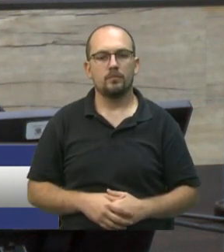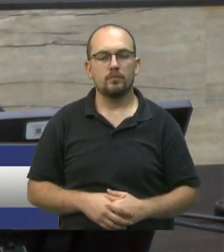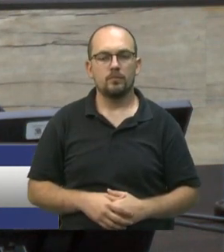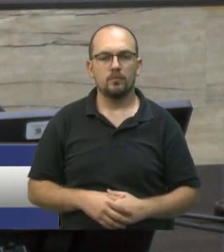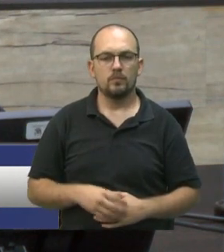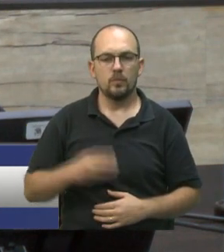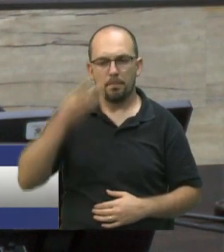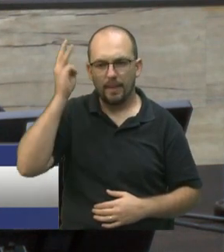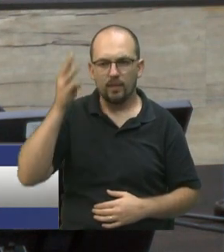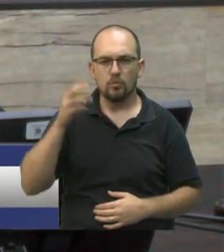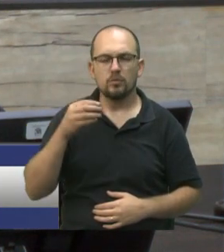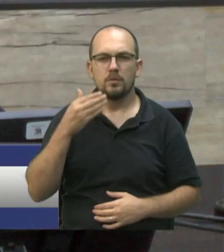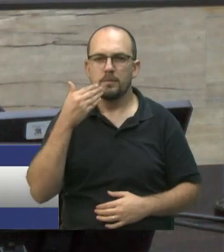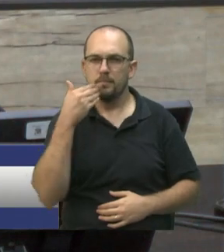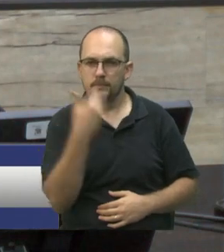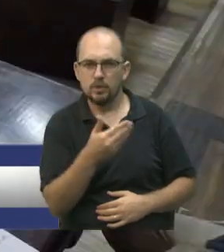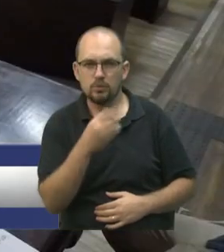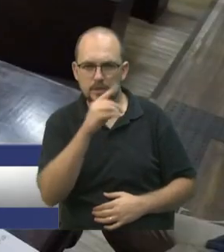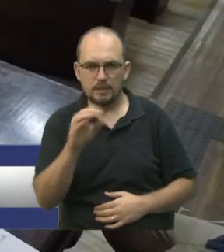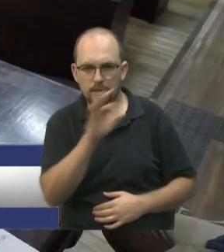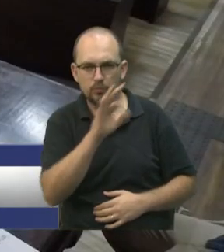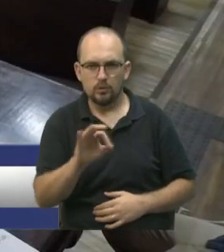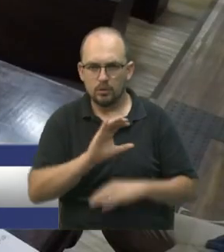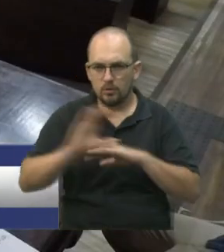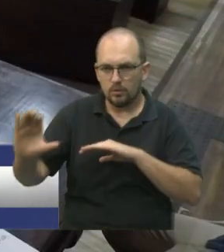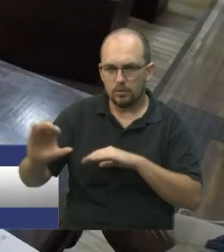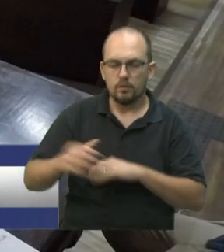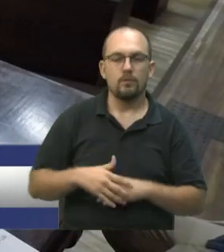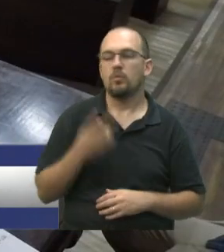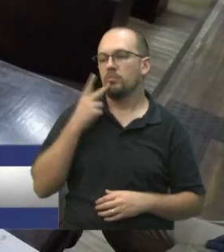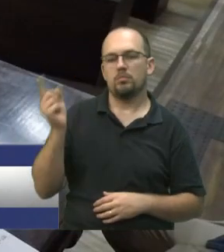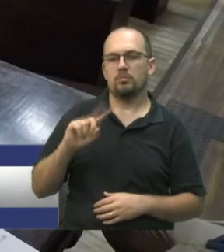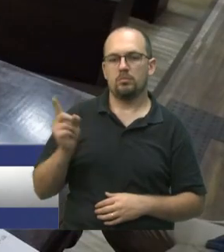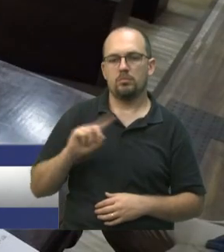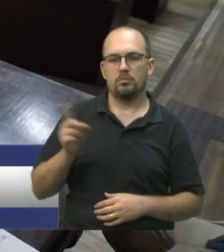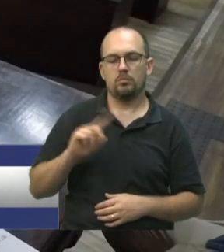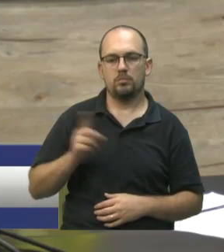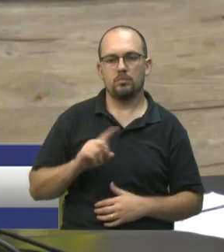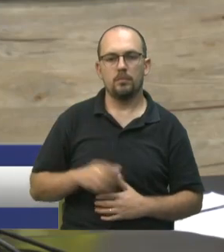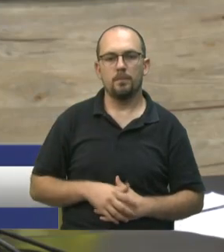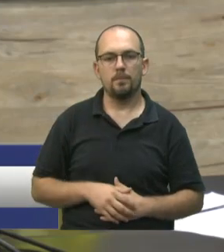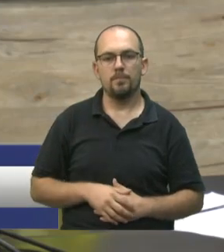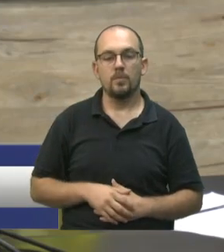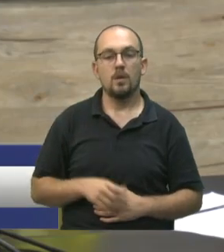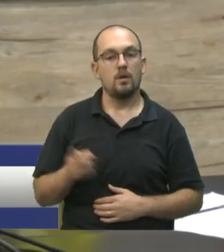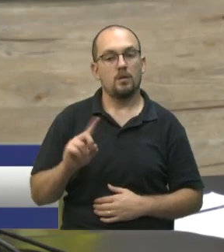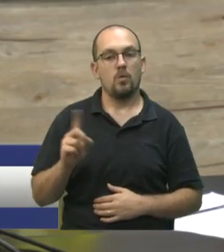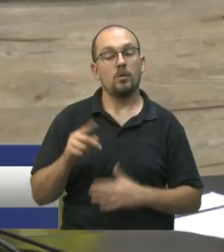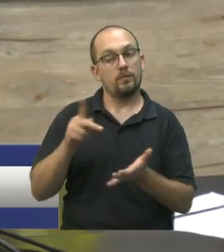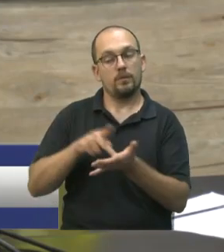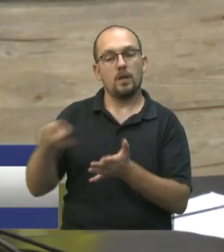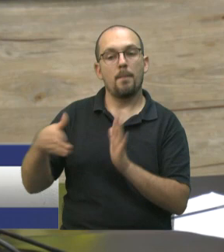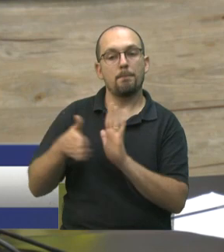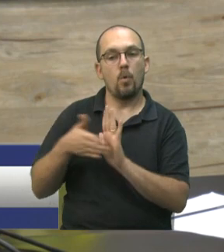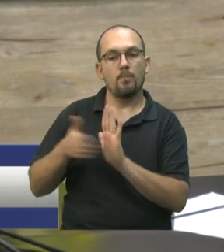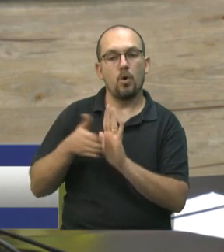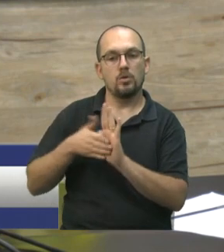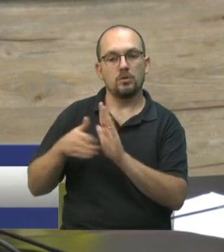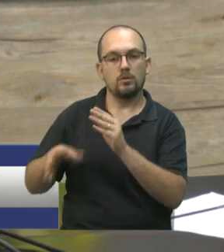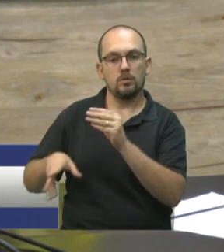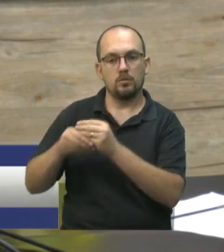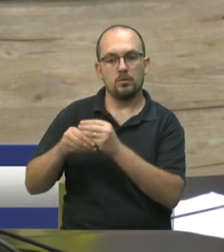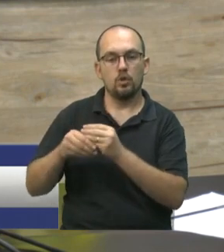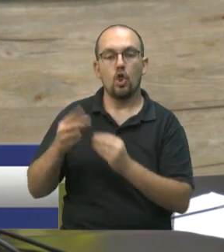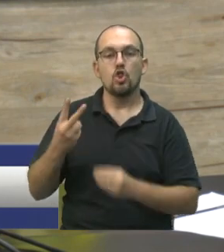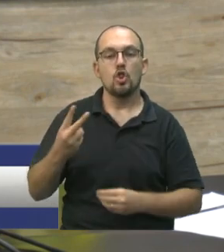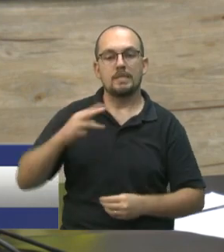então. Na sua integralidade, não. O imóvel... Na verdade, foi apresentada uma proposta de incremento na ordem de